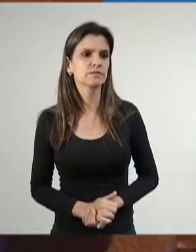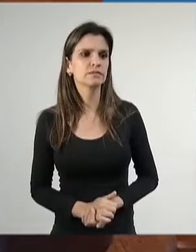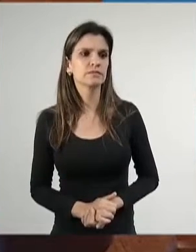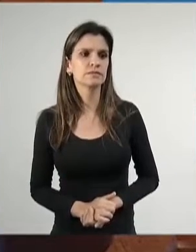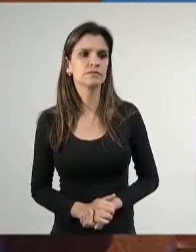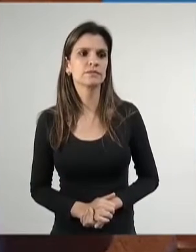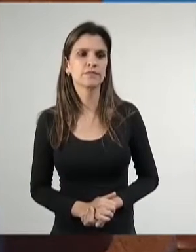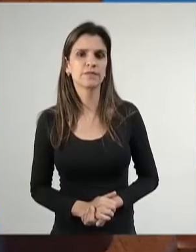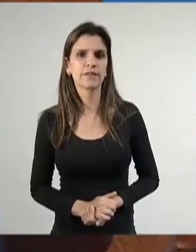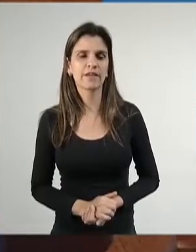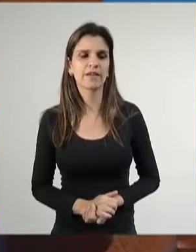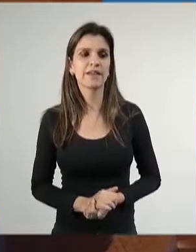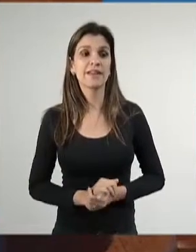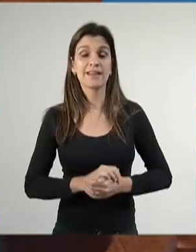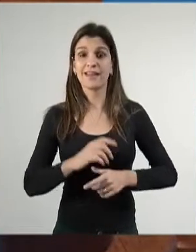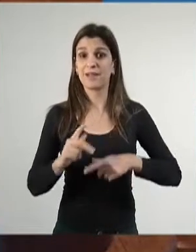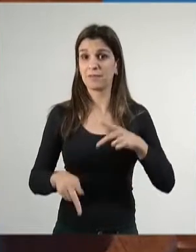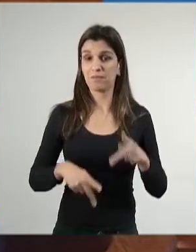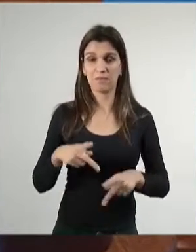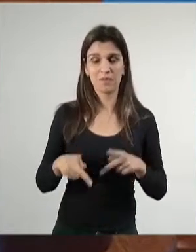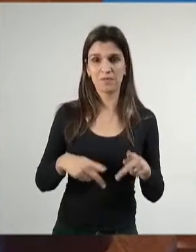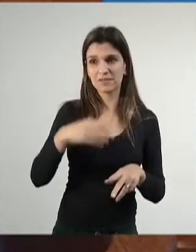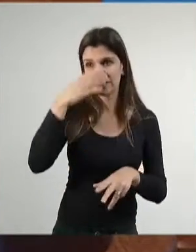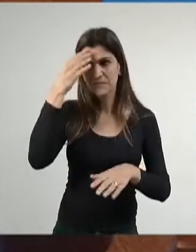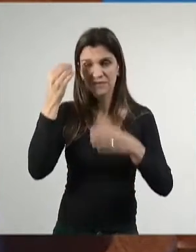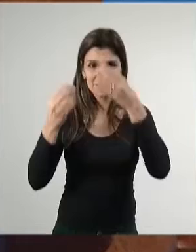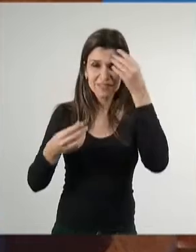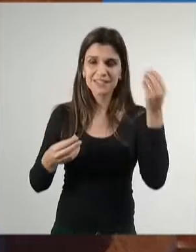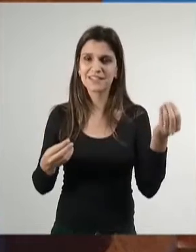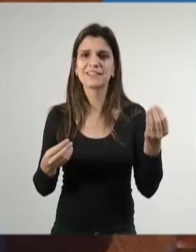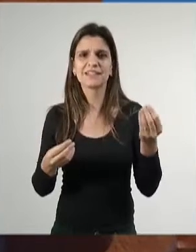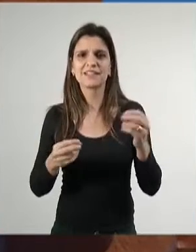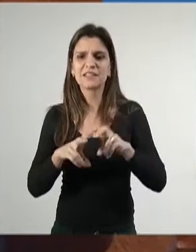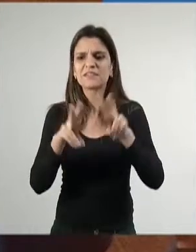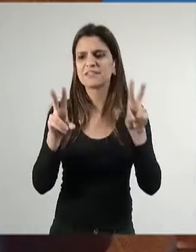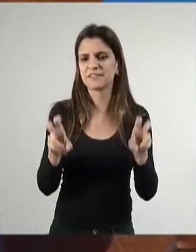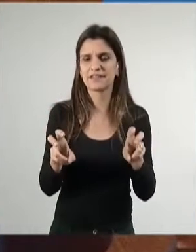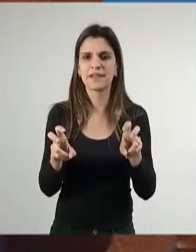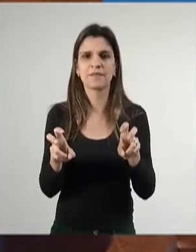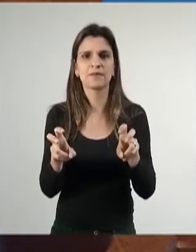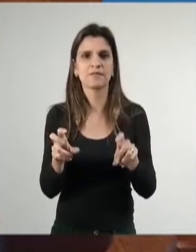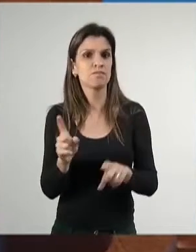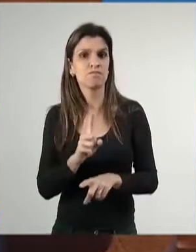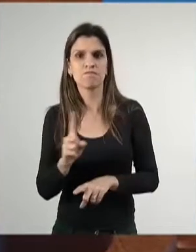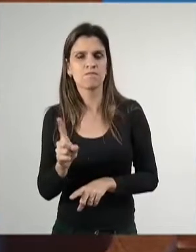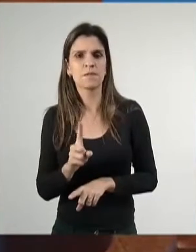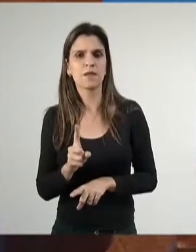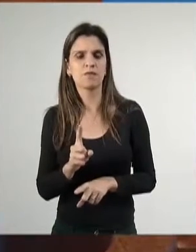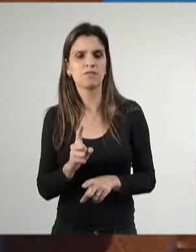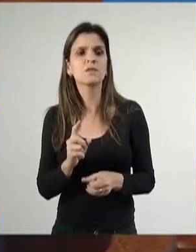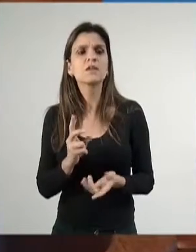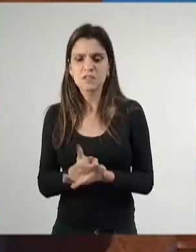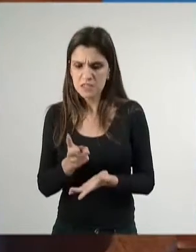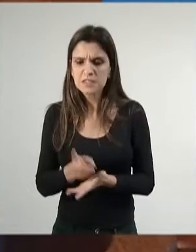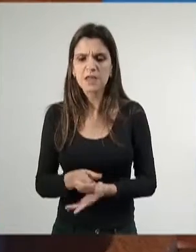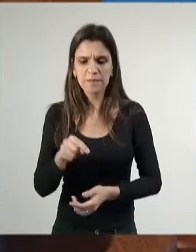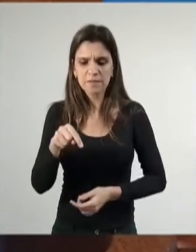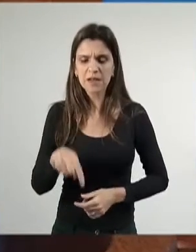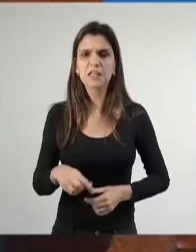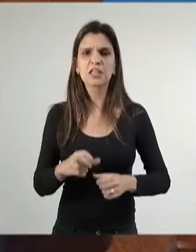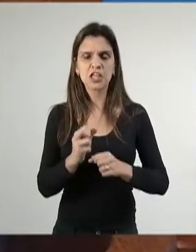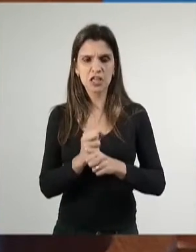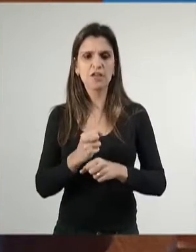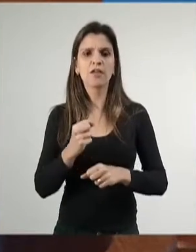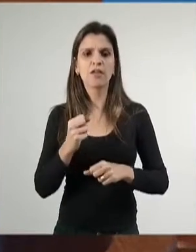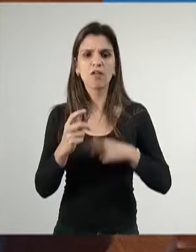população, pela imprensa e por nós, agentes públicos. Nós não podemos deixar que isso aconteça. Então, eu vou